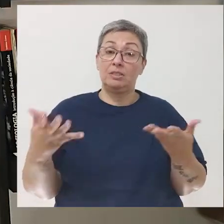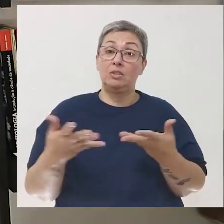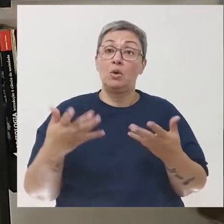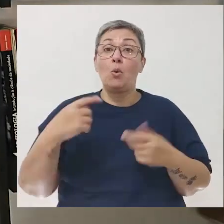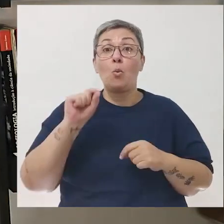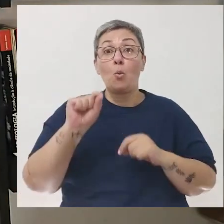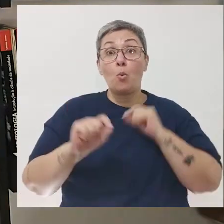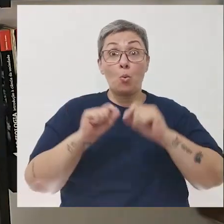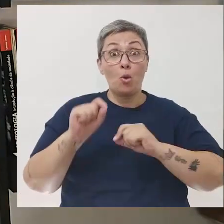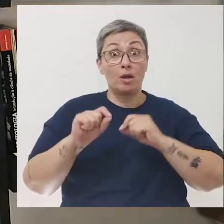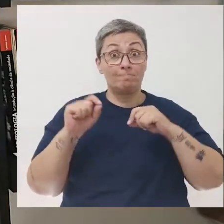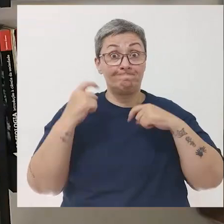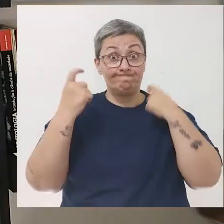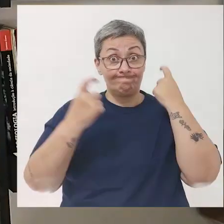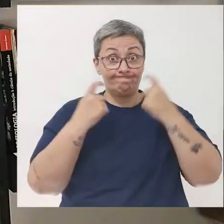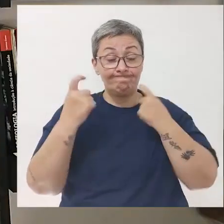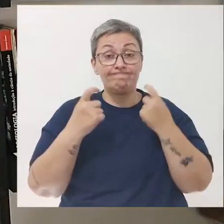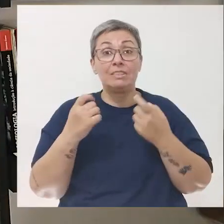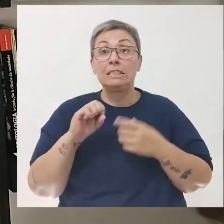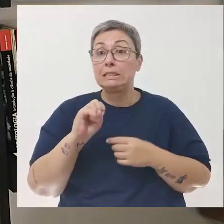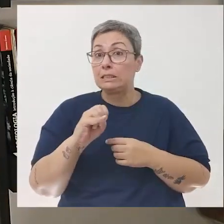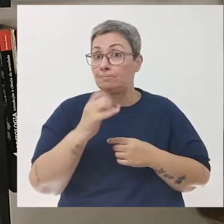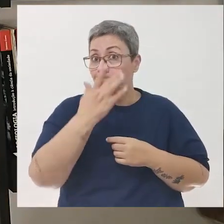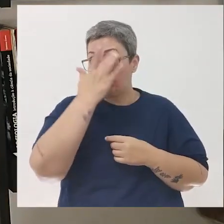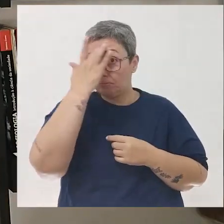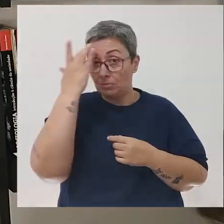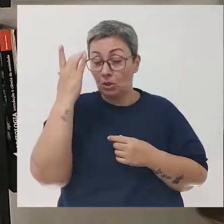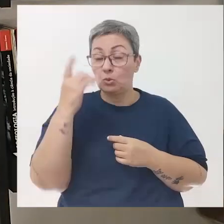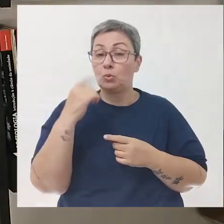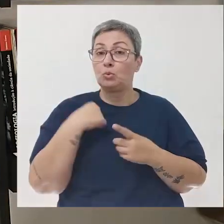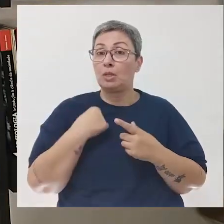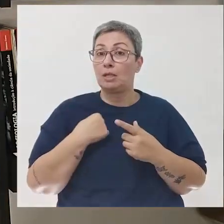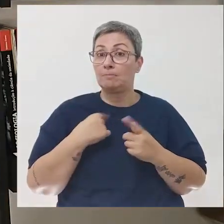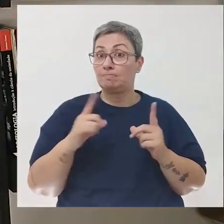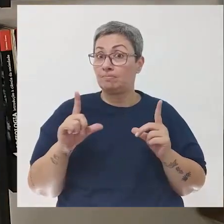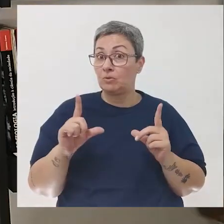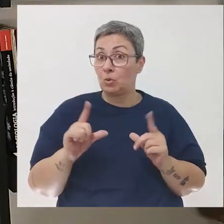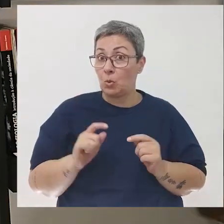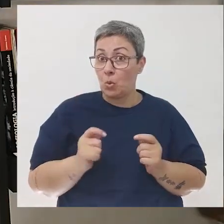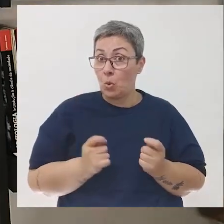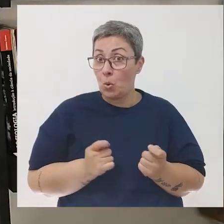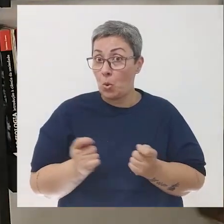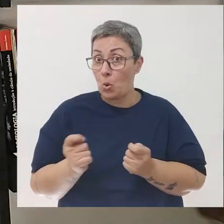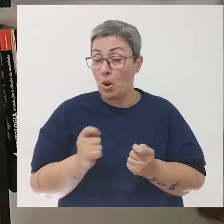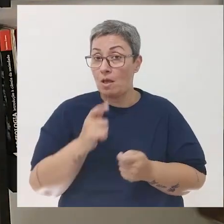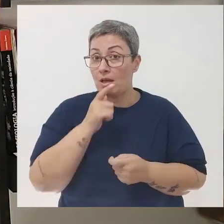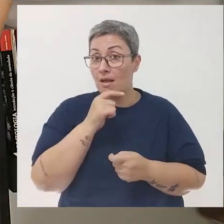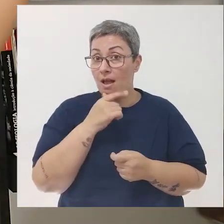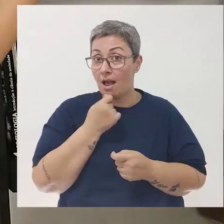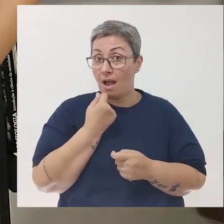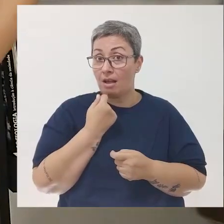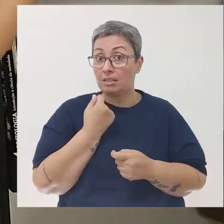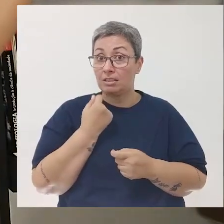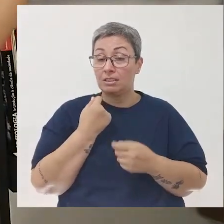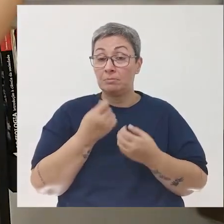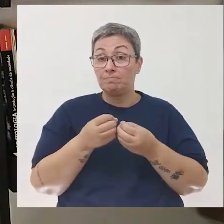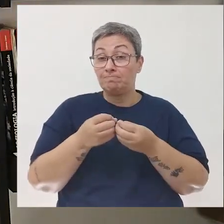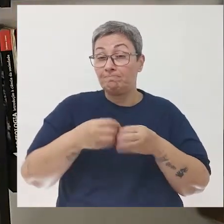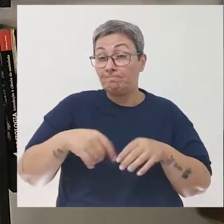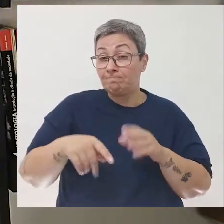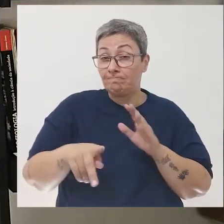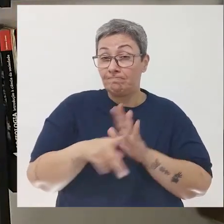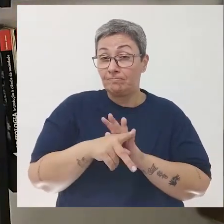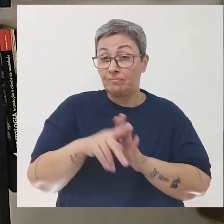que preocupante. Se as pessoas não diminuírem o consumo e os danos ao meio ambiente,